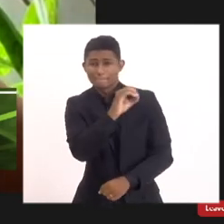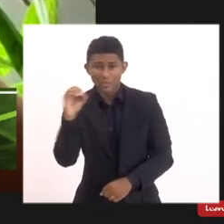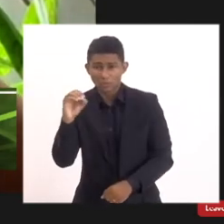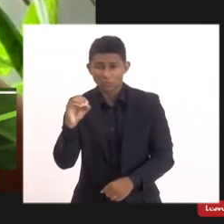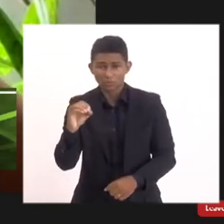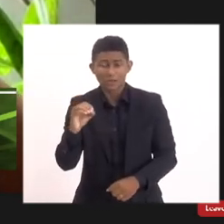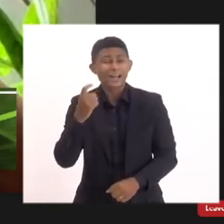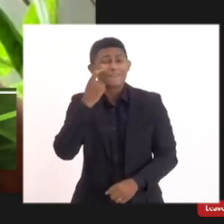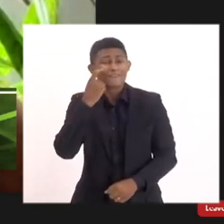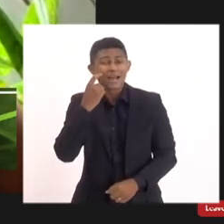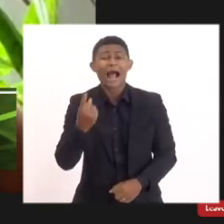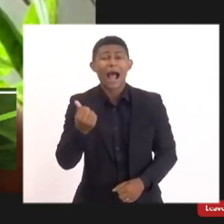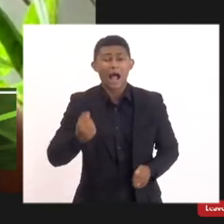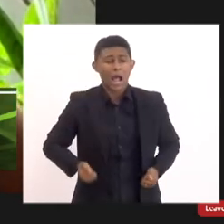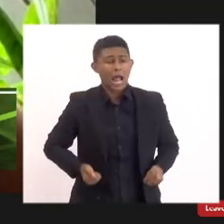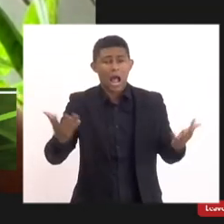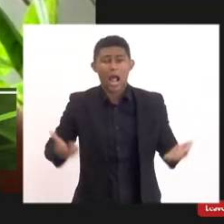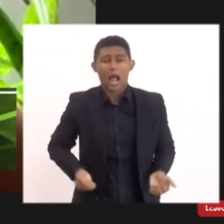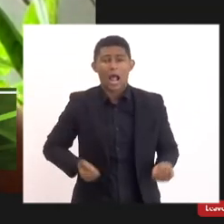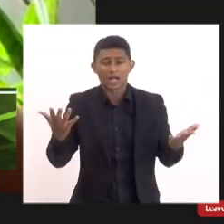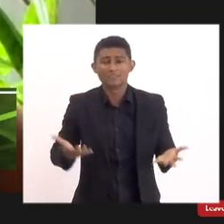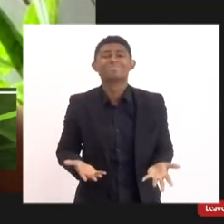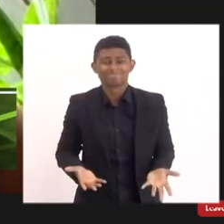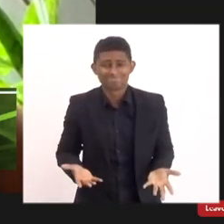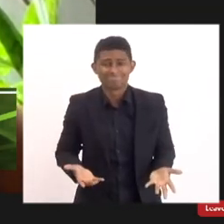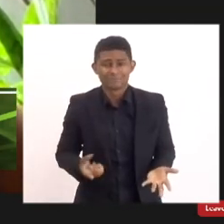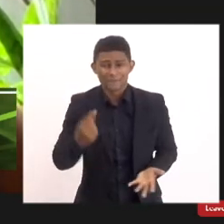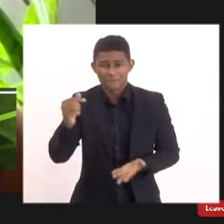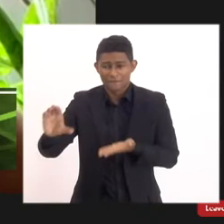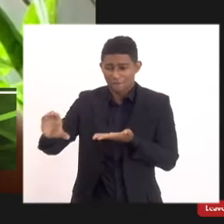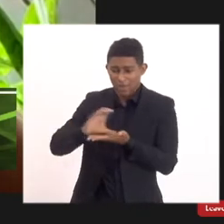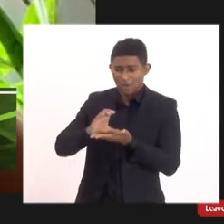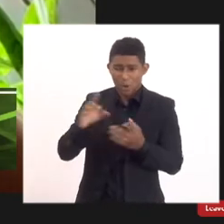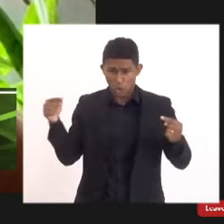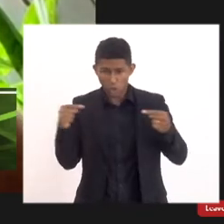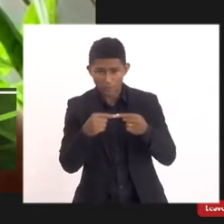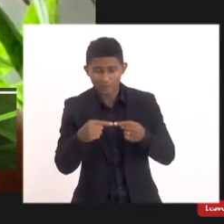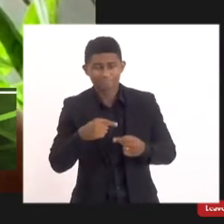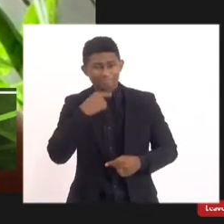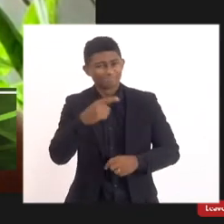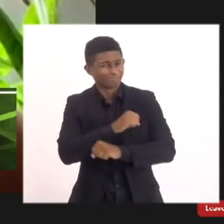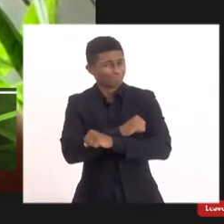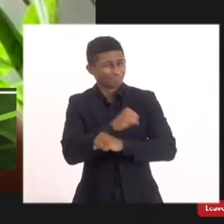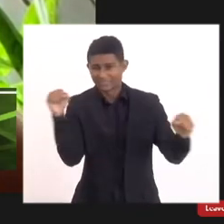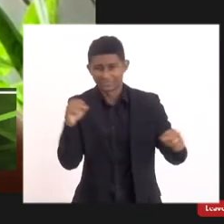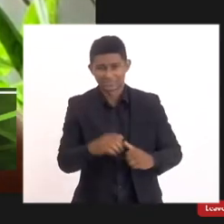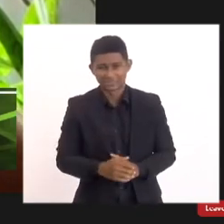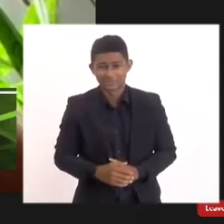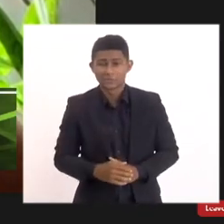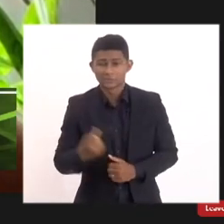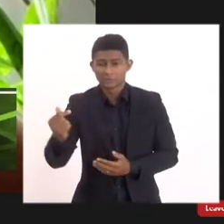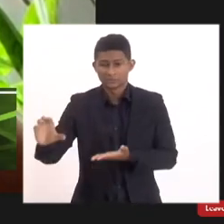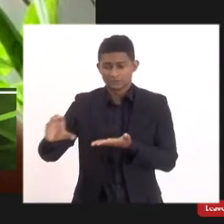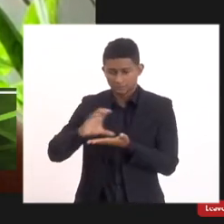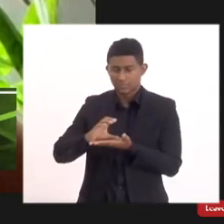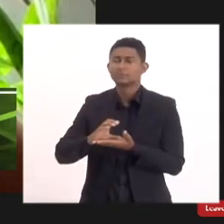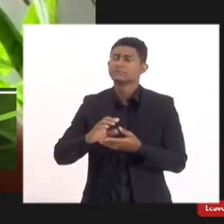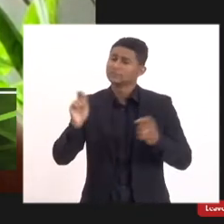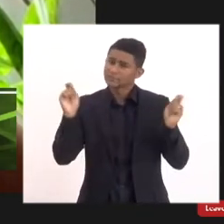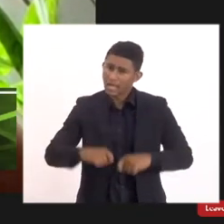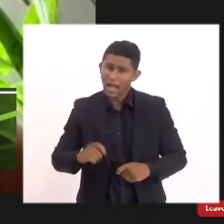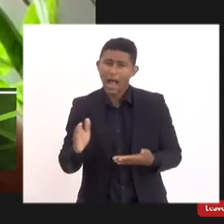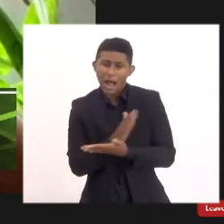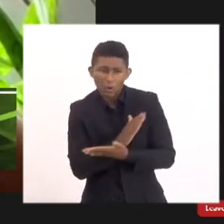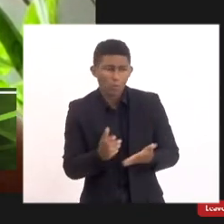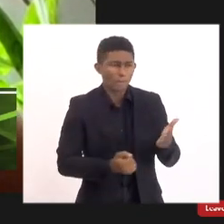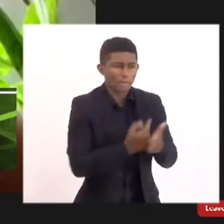isso, né? A gente não recebe verba para isso. A verba dá para fazer algumas coisas, mas